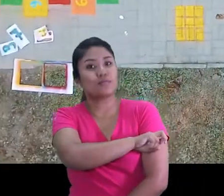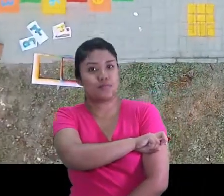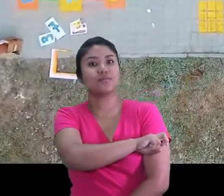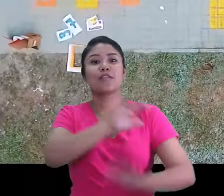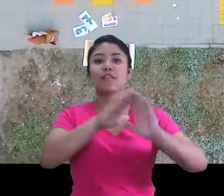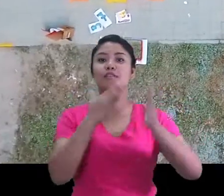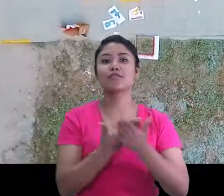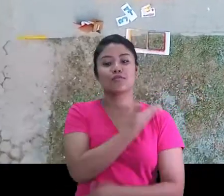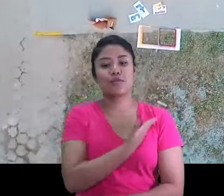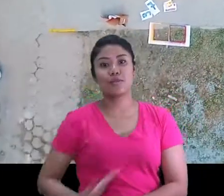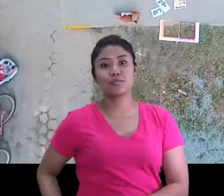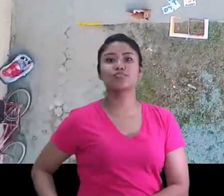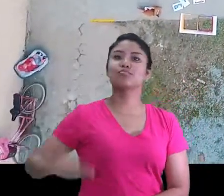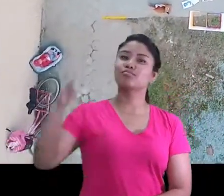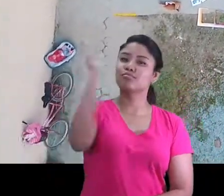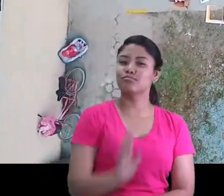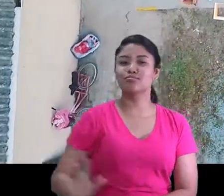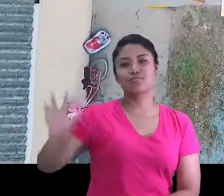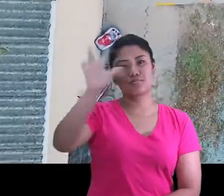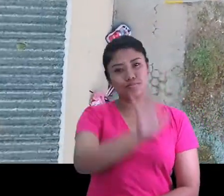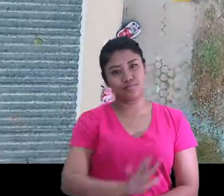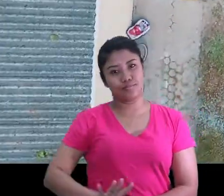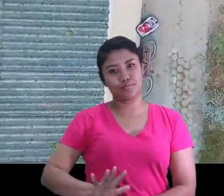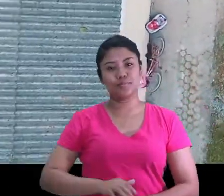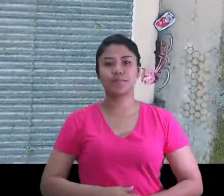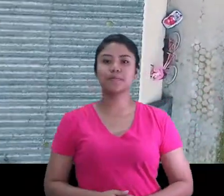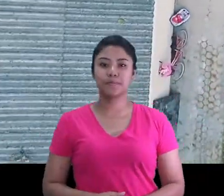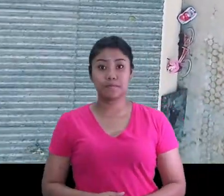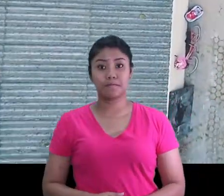no primeiro ciclo do ensino fundamental de escolas públicas do país.